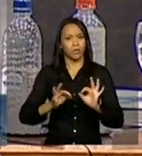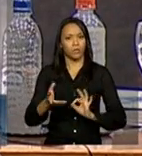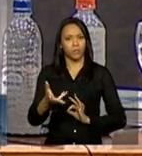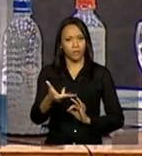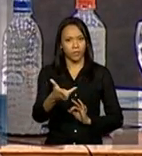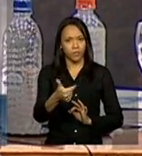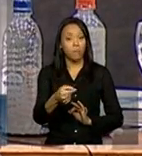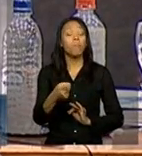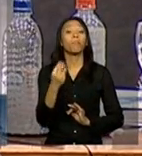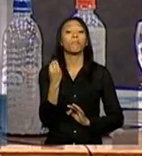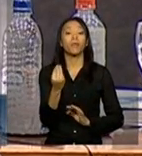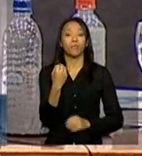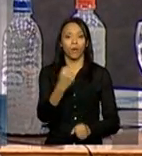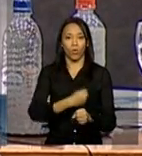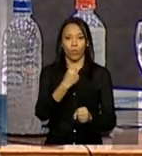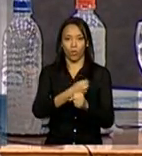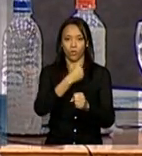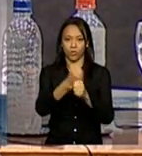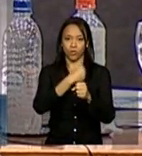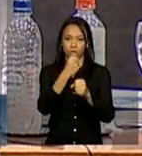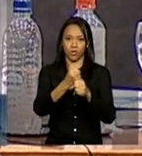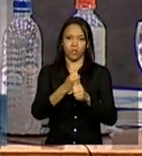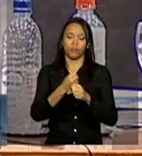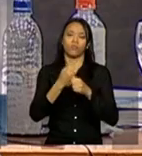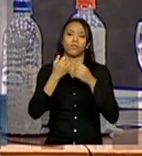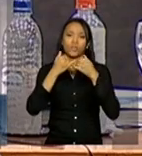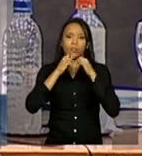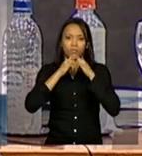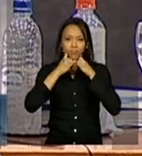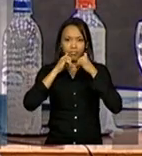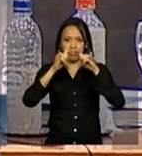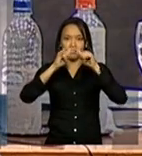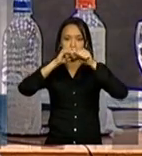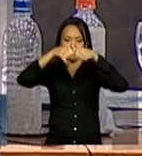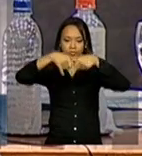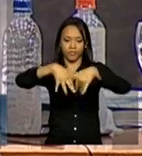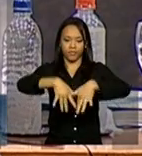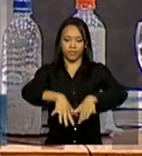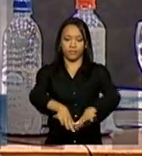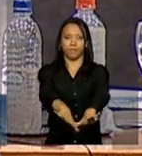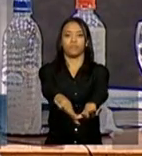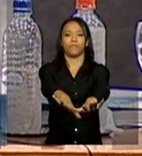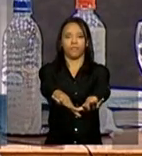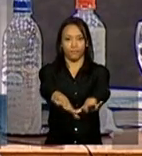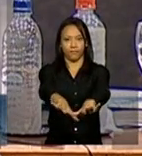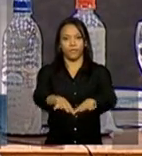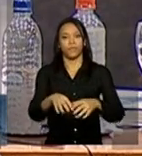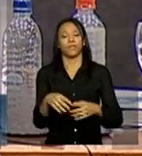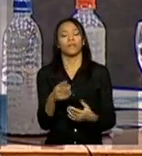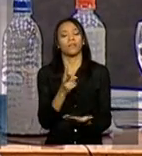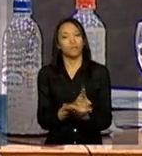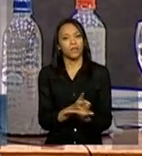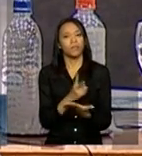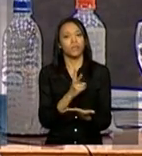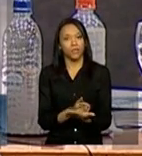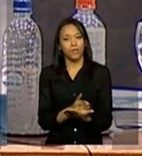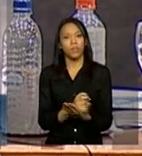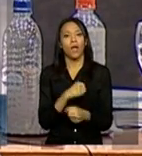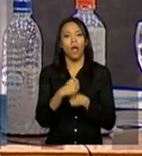construção de hidrelétricas. Temos um plano decenal que se atualiza ano a